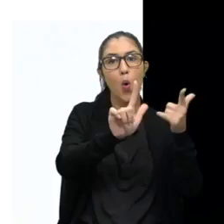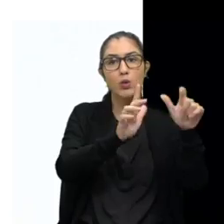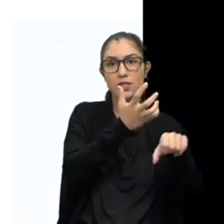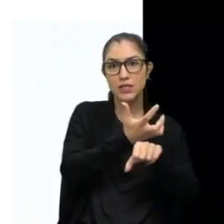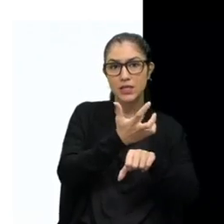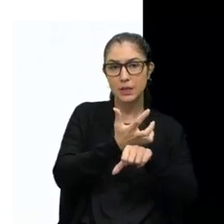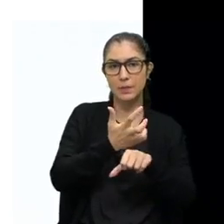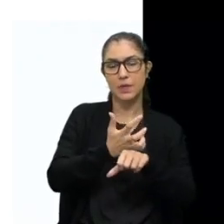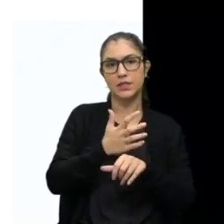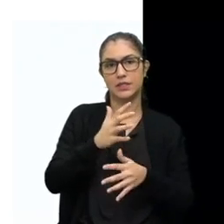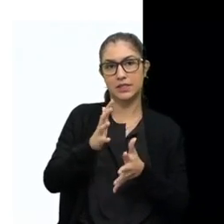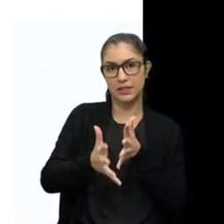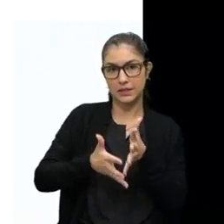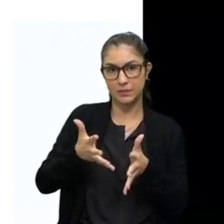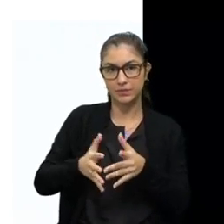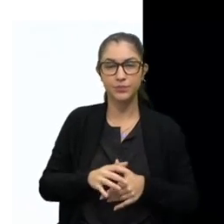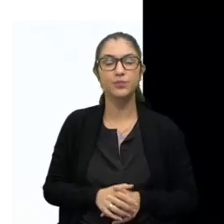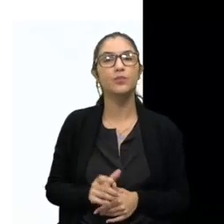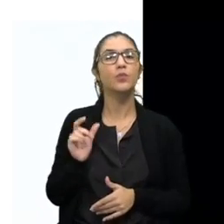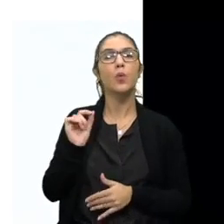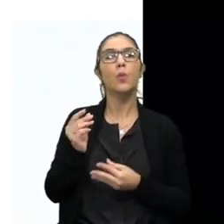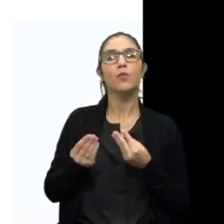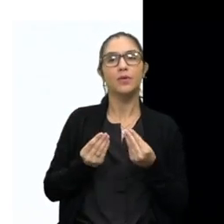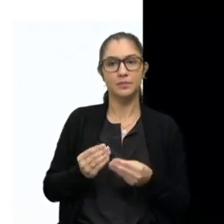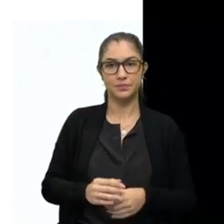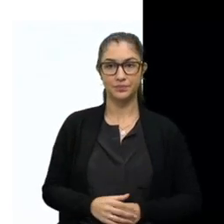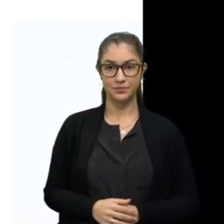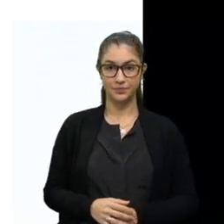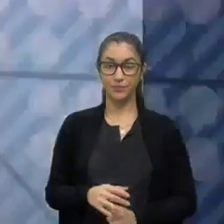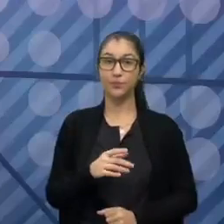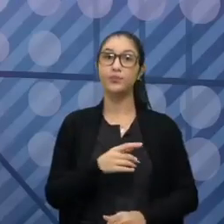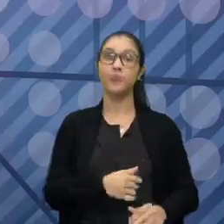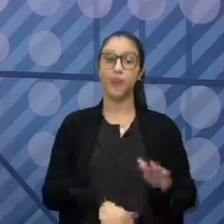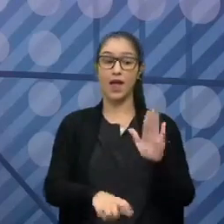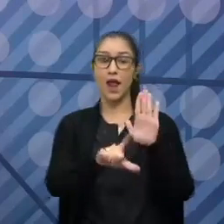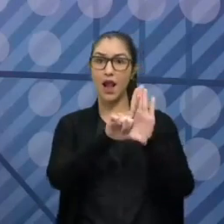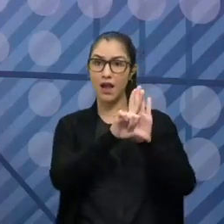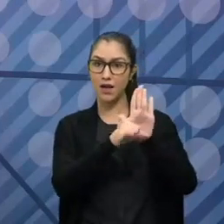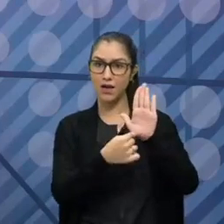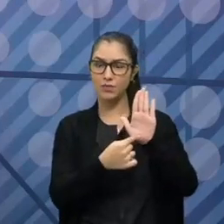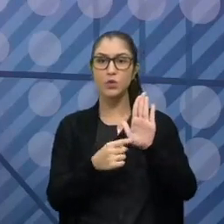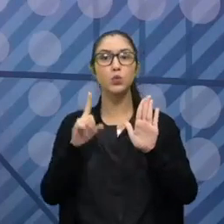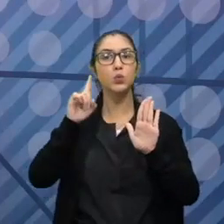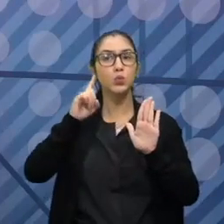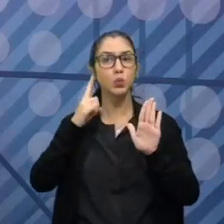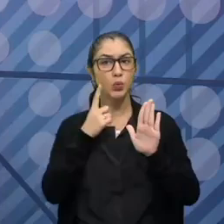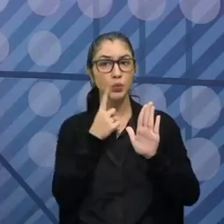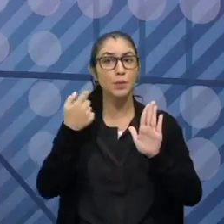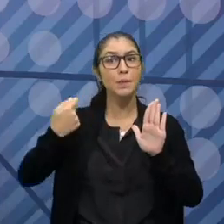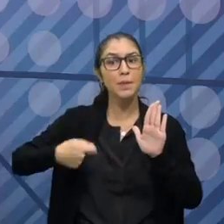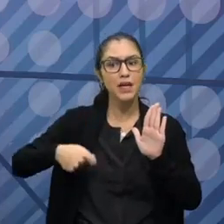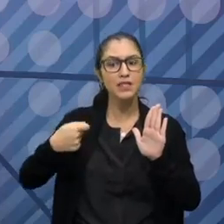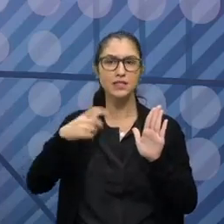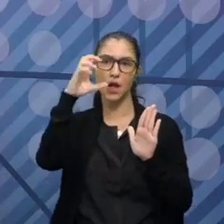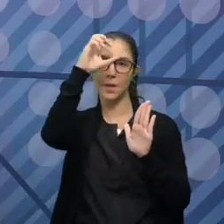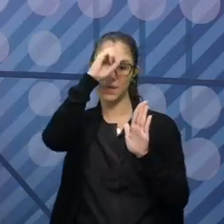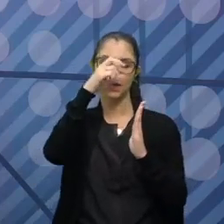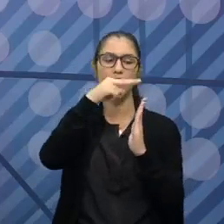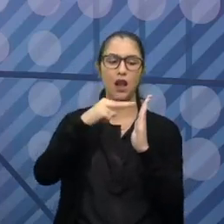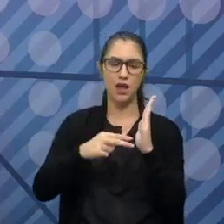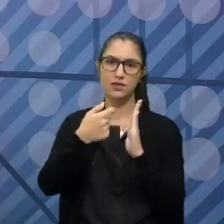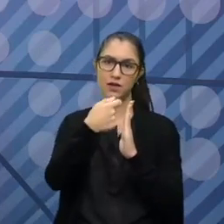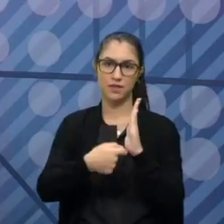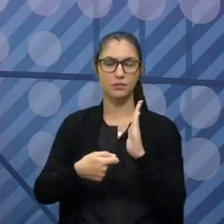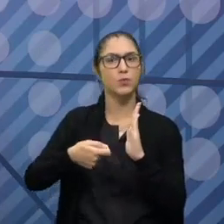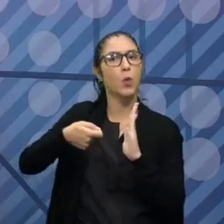em Libras. Então, como funciona? Pela lei, o surdo precisa aprender a ler e escrever.